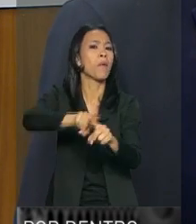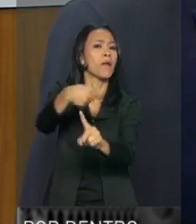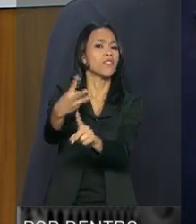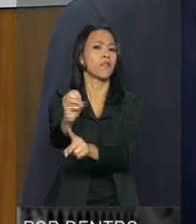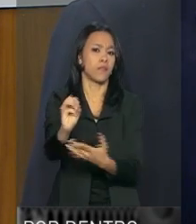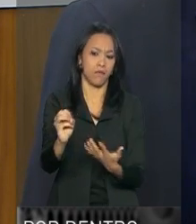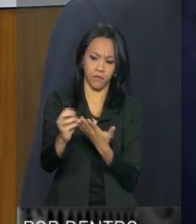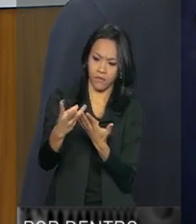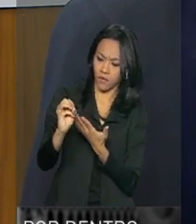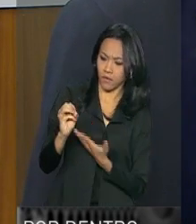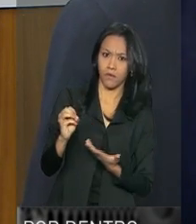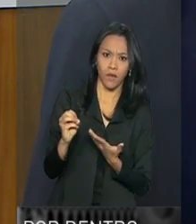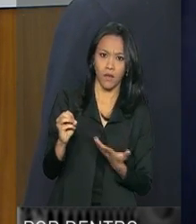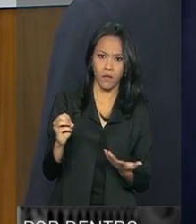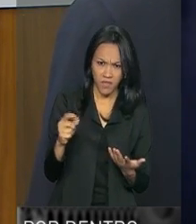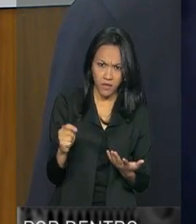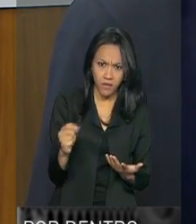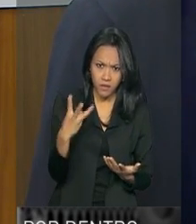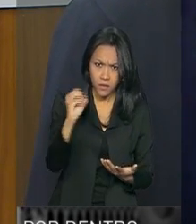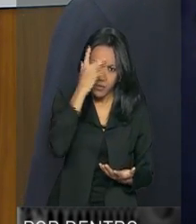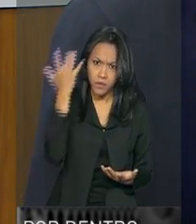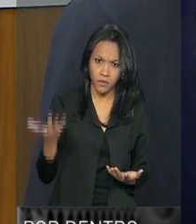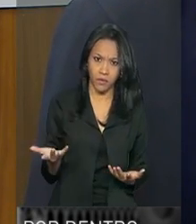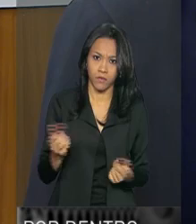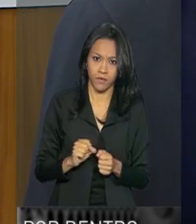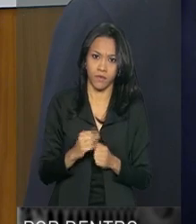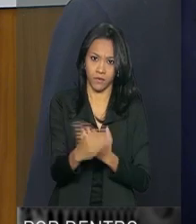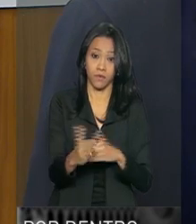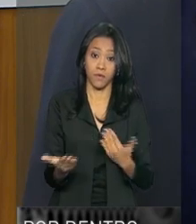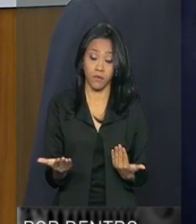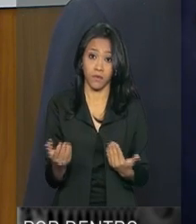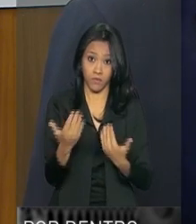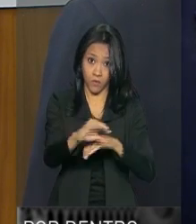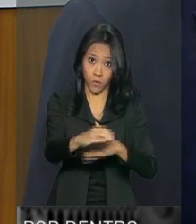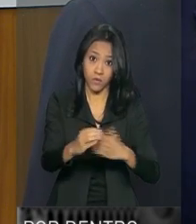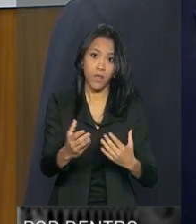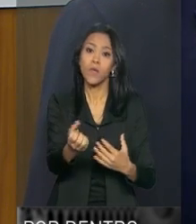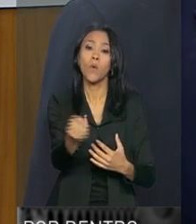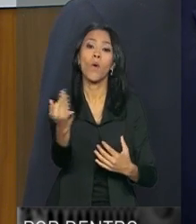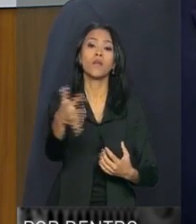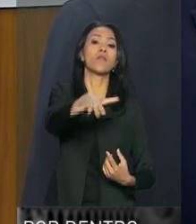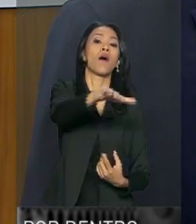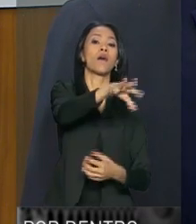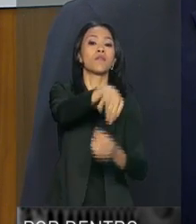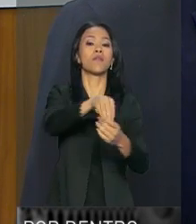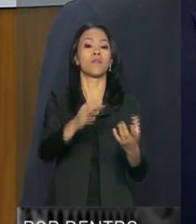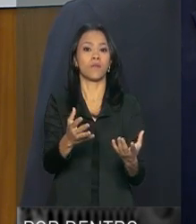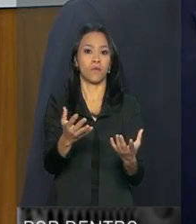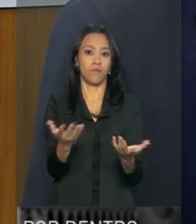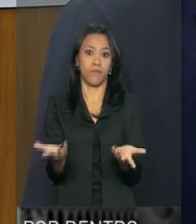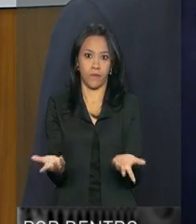ninguém olhava a gente mais precisa mesmo essas 30 pessoas é é em quais áreas precisa dessas pessoas então